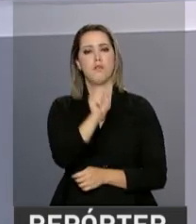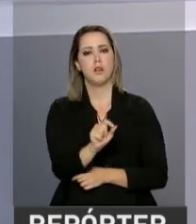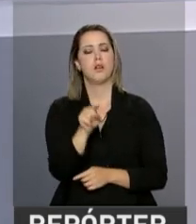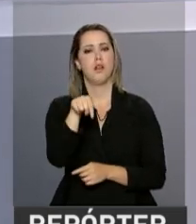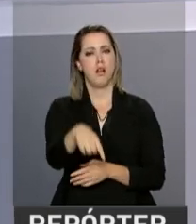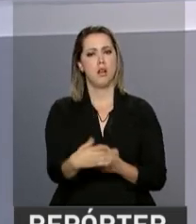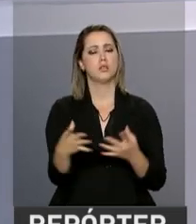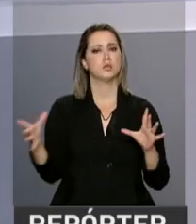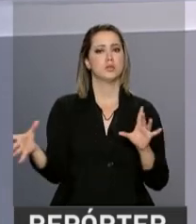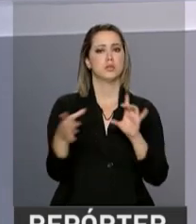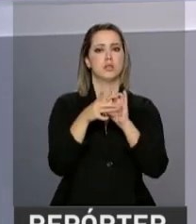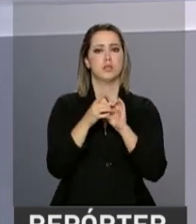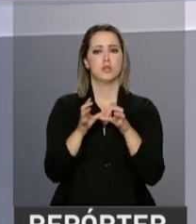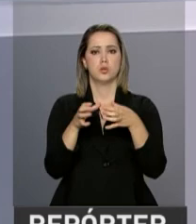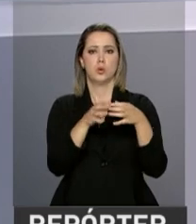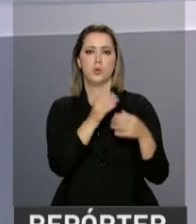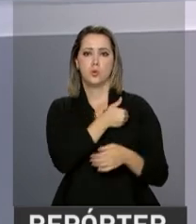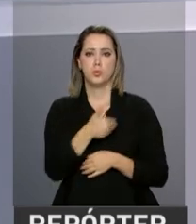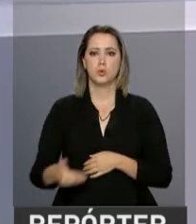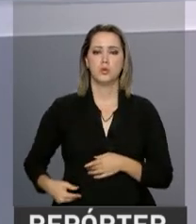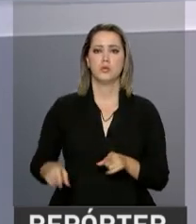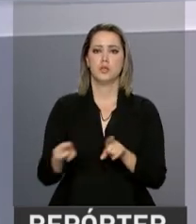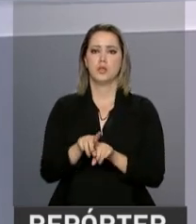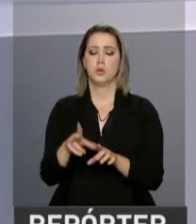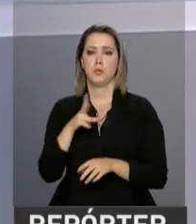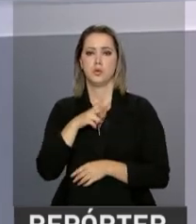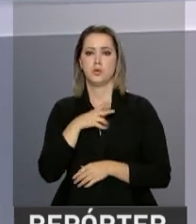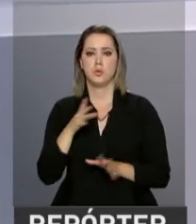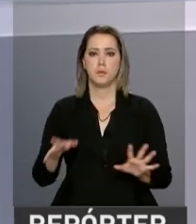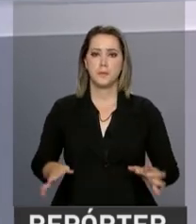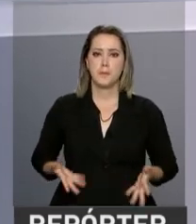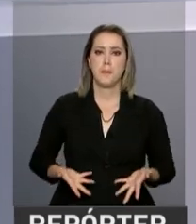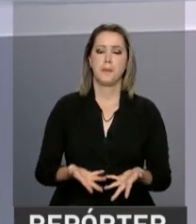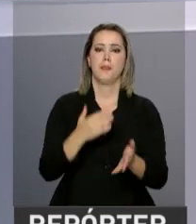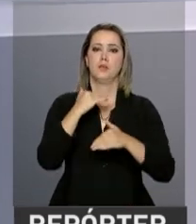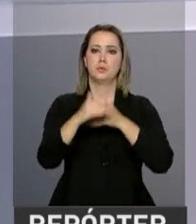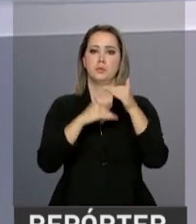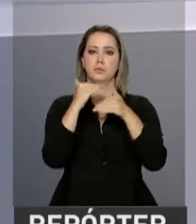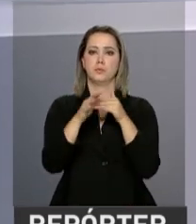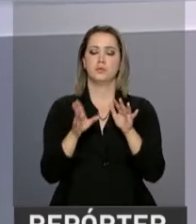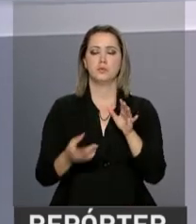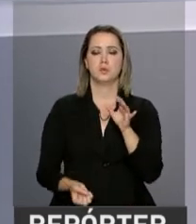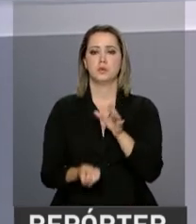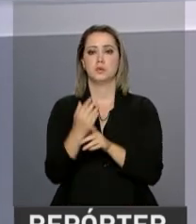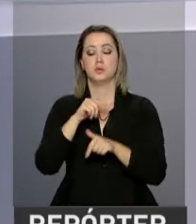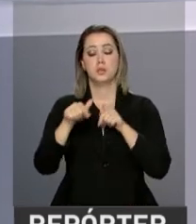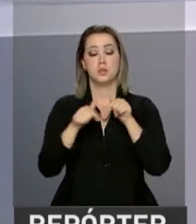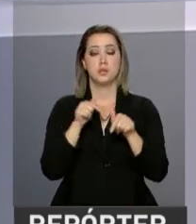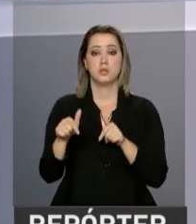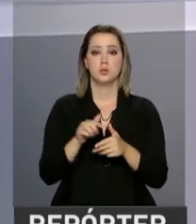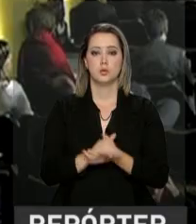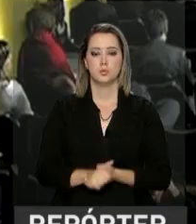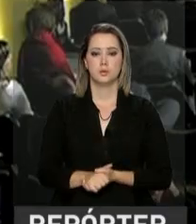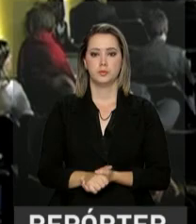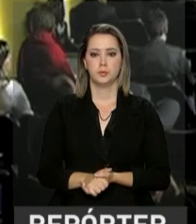que parcerias entre setor público e privado vão impulsionar o crescimento e a geração de empregos.